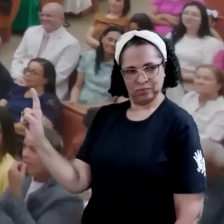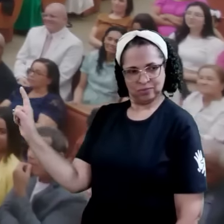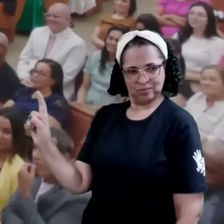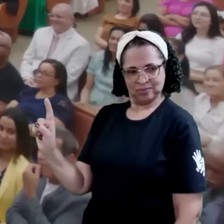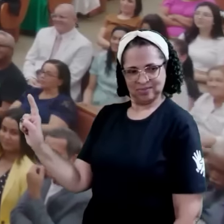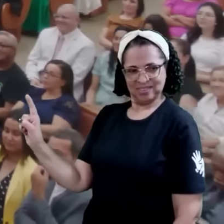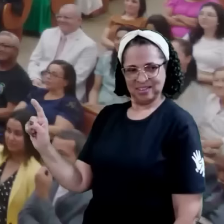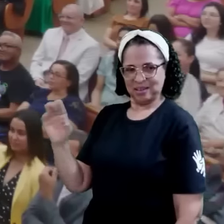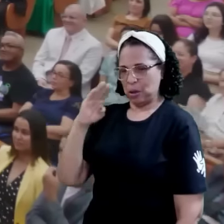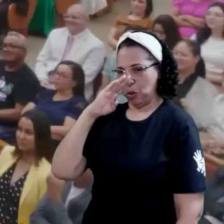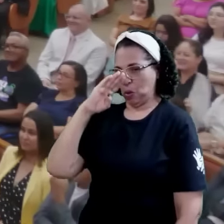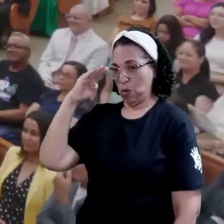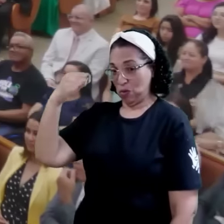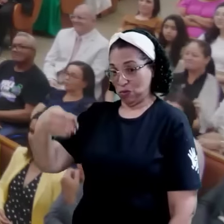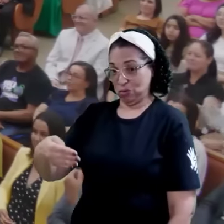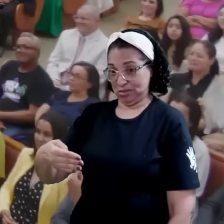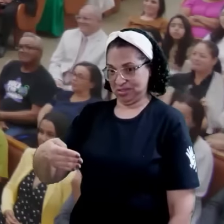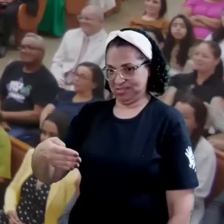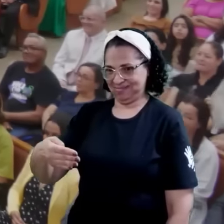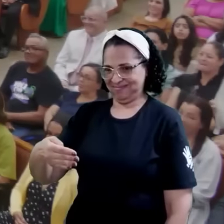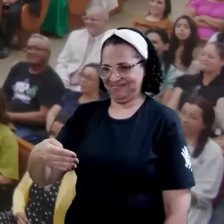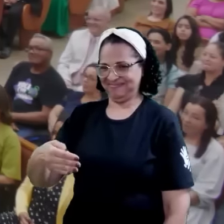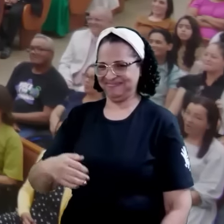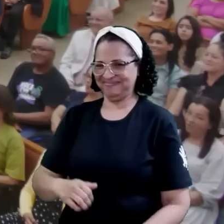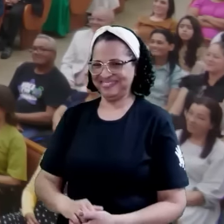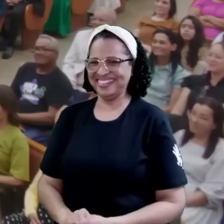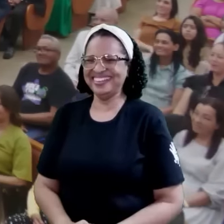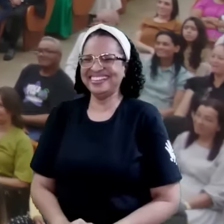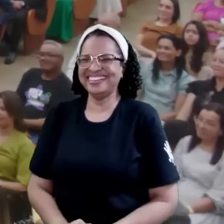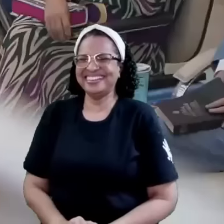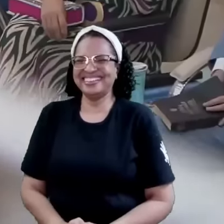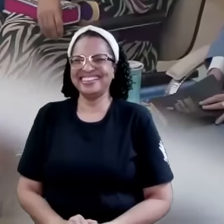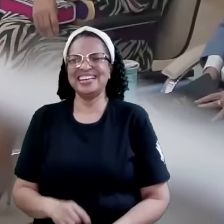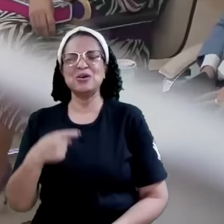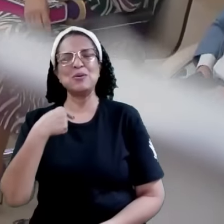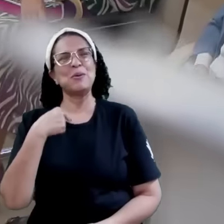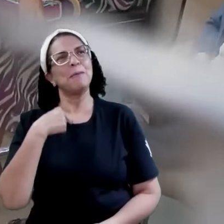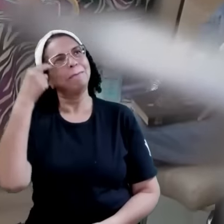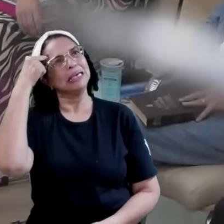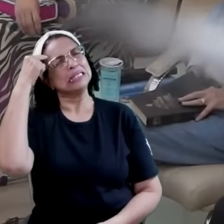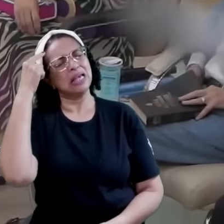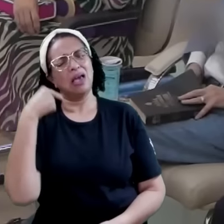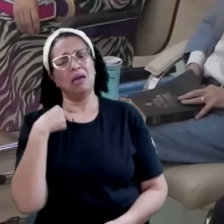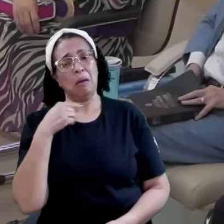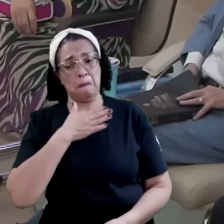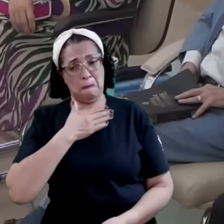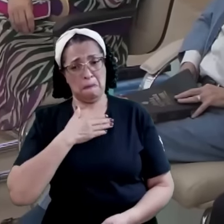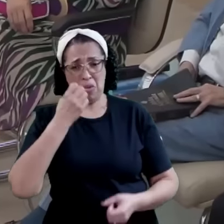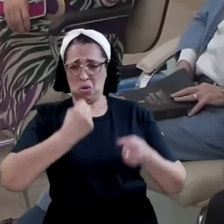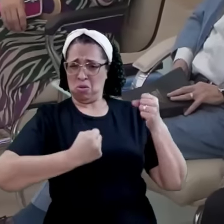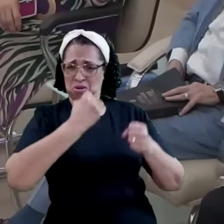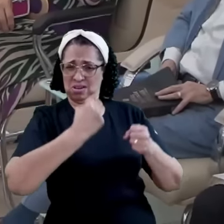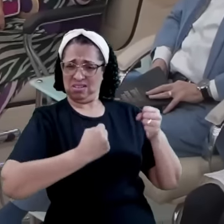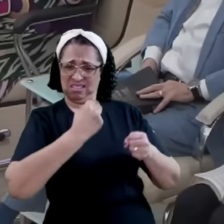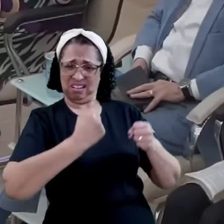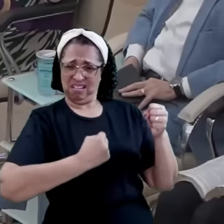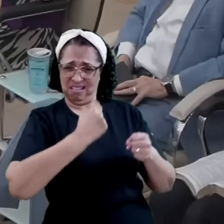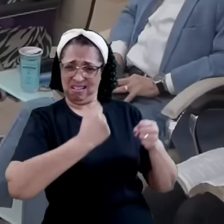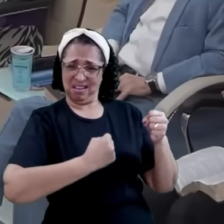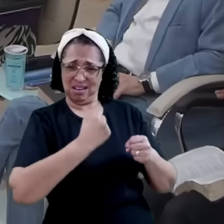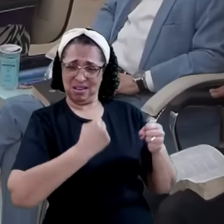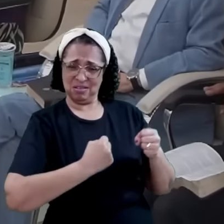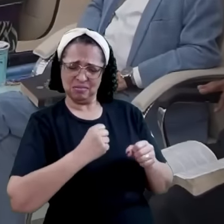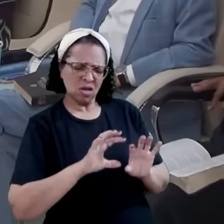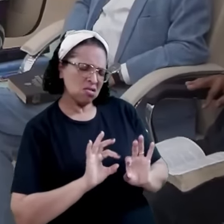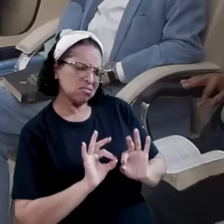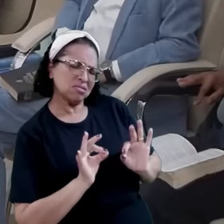sabe o que eu pensei irmão porque aqui ninguém tem sangue azul viu às vezes a gente mostra uma espiritualidade que nós não é tudo isso eu tô que nem o